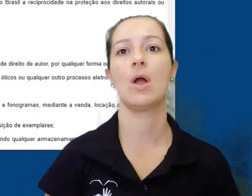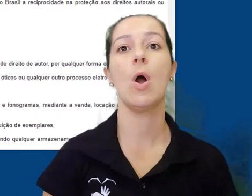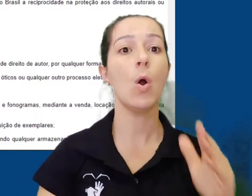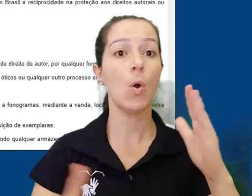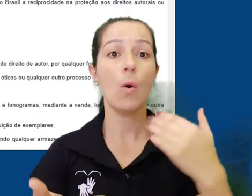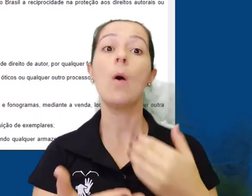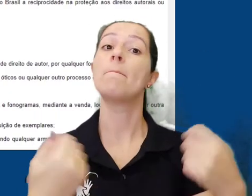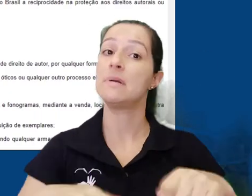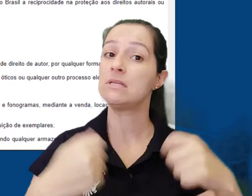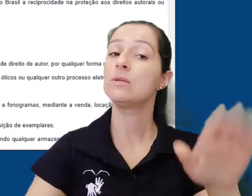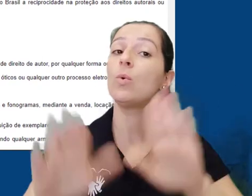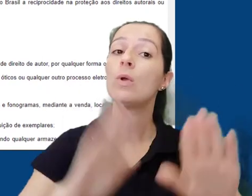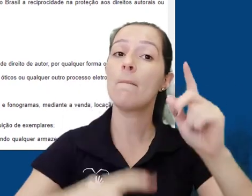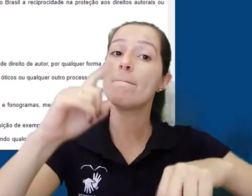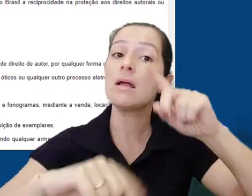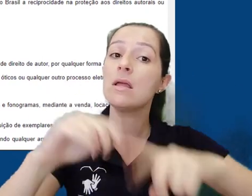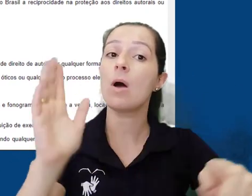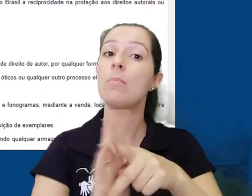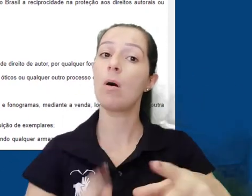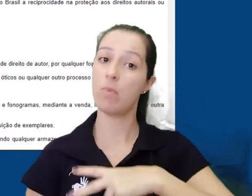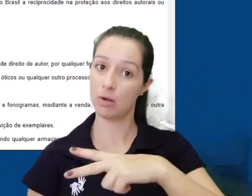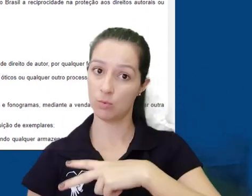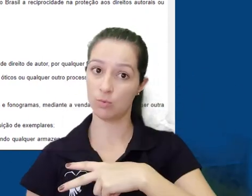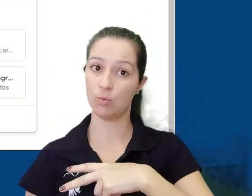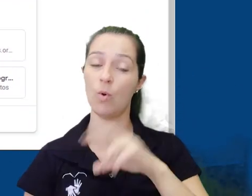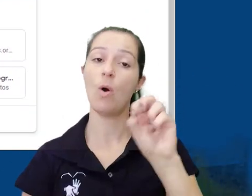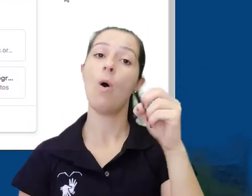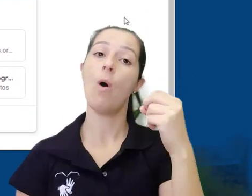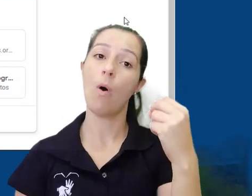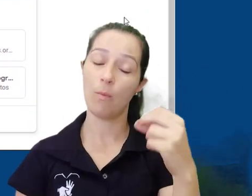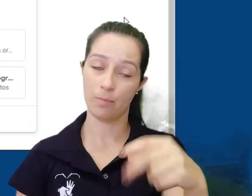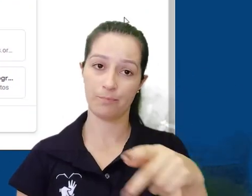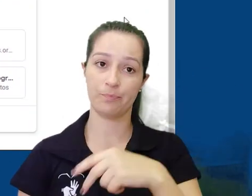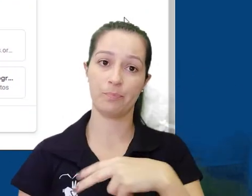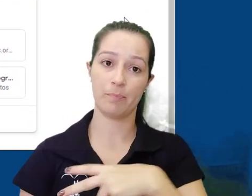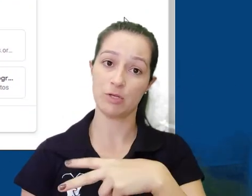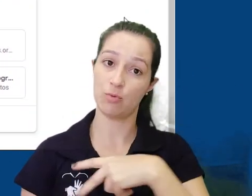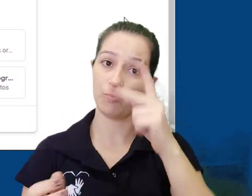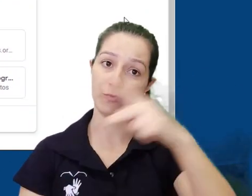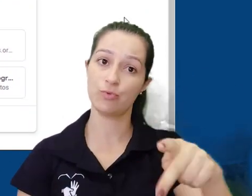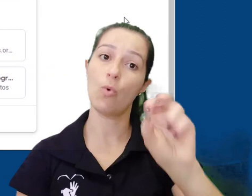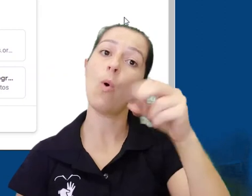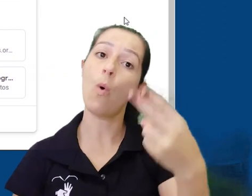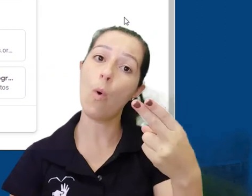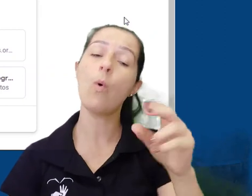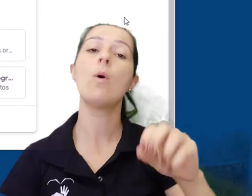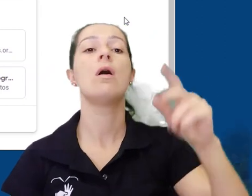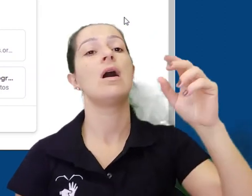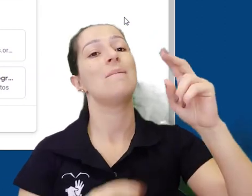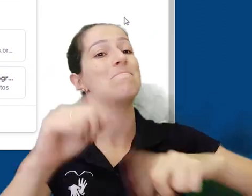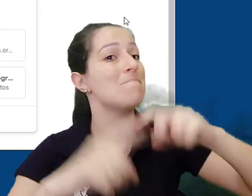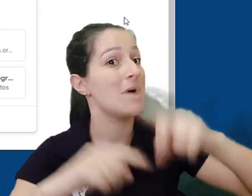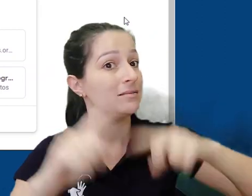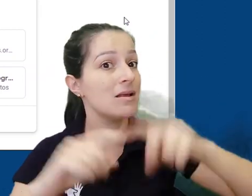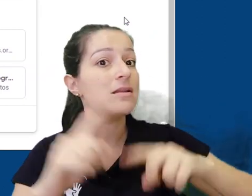direito autoral 9.610 qualquer material que não fosse produção própria é sua deve ser de livre utilização durante esses